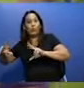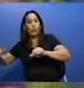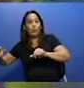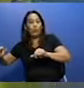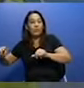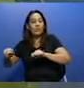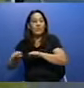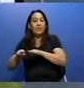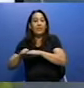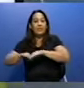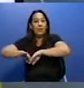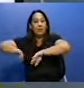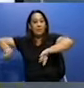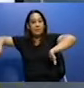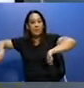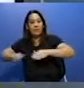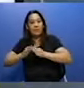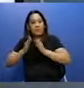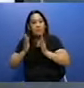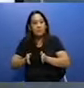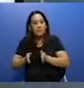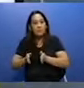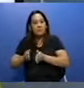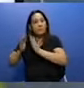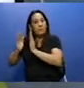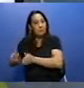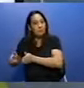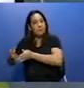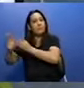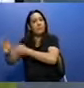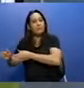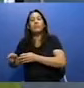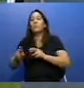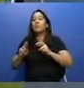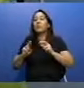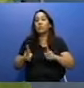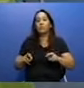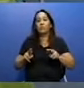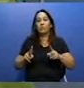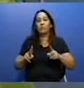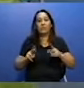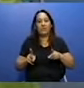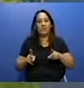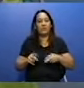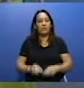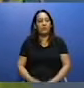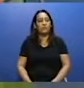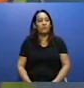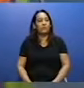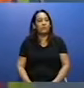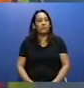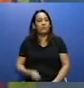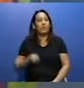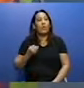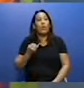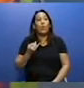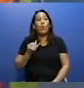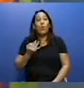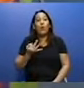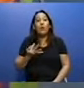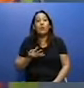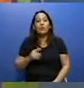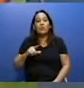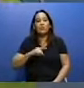Agora, olha a letra C. Quantas formas estão desenhadas na sequência? Agora